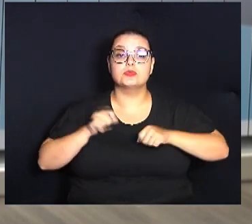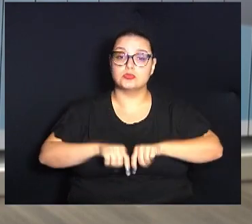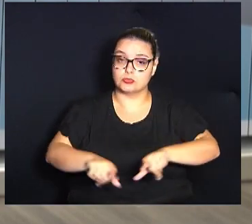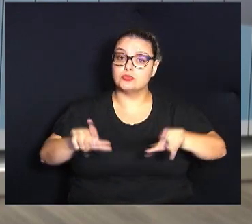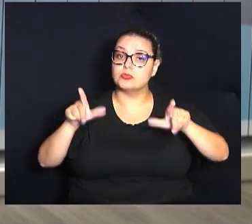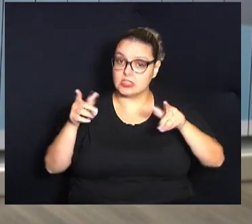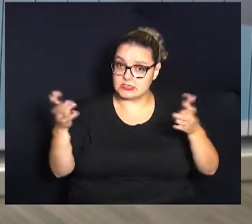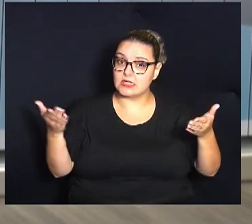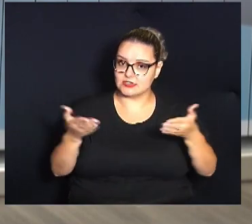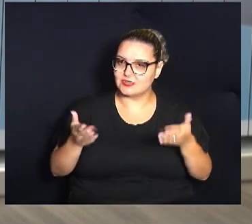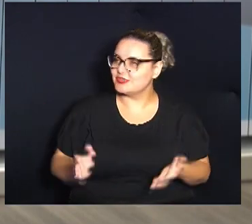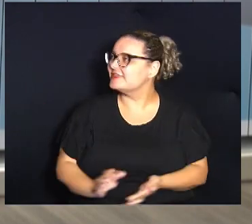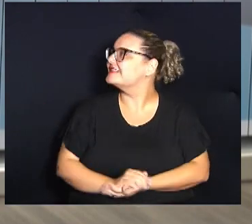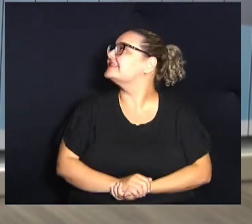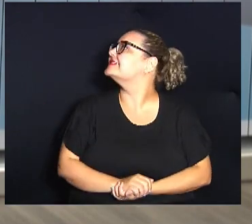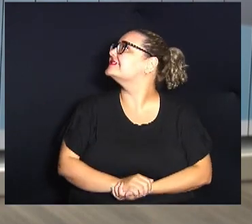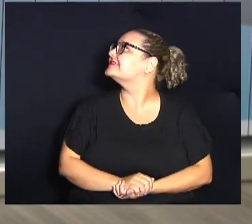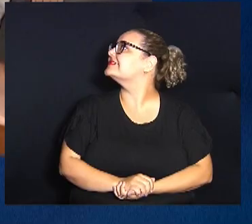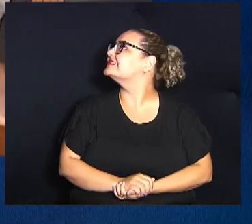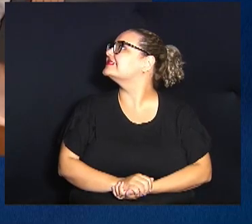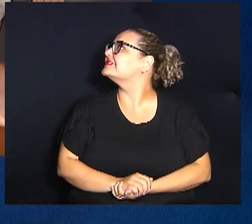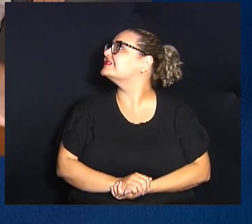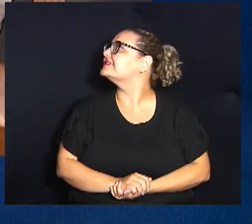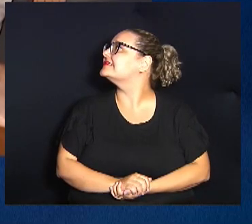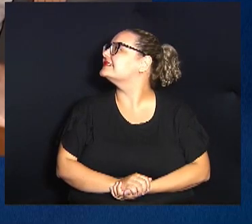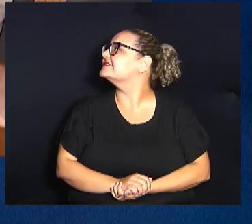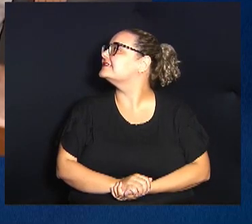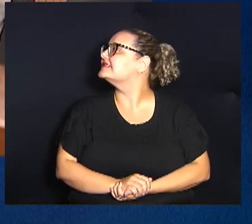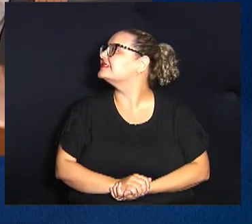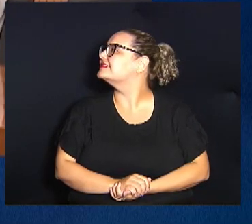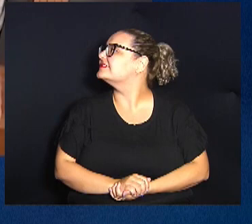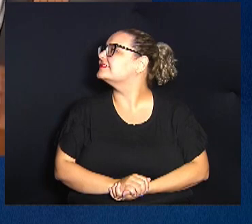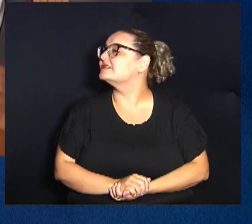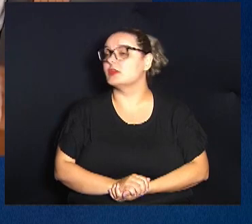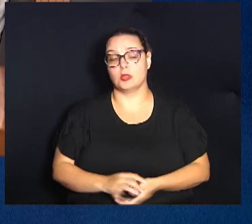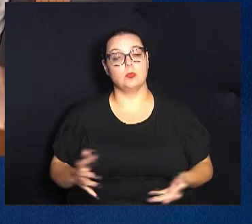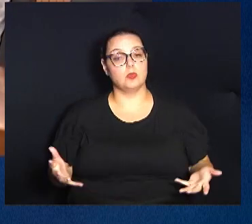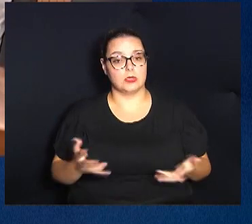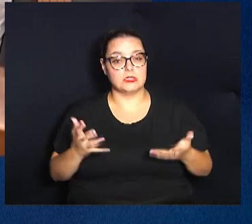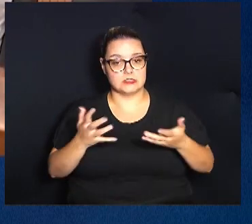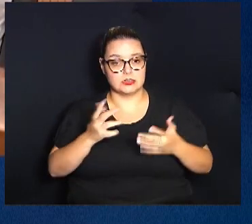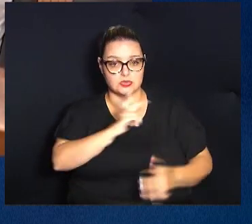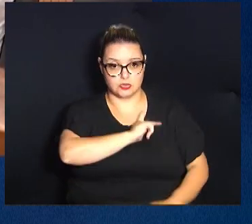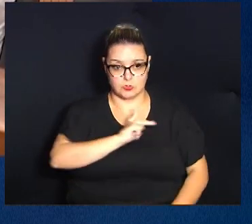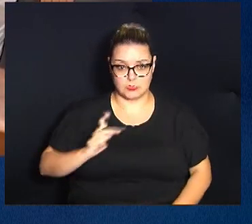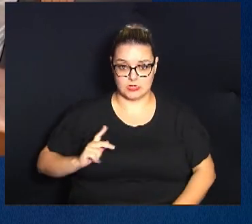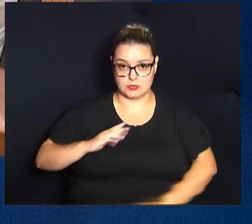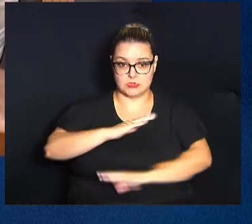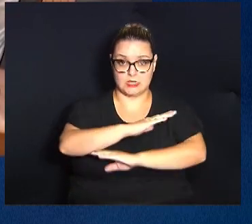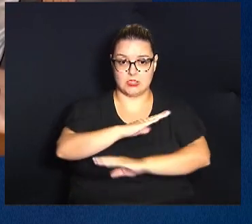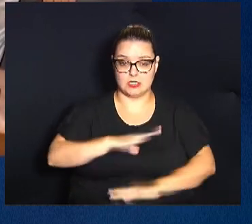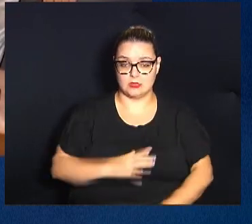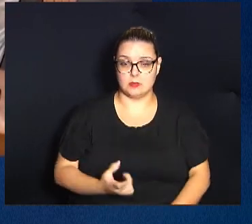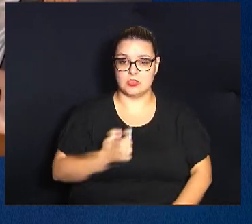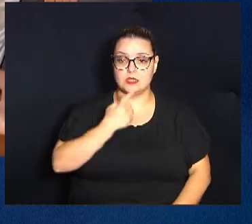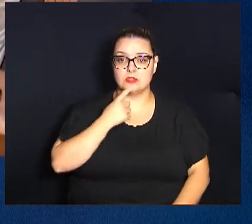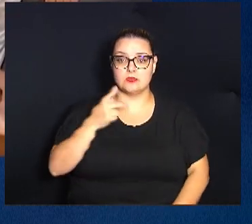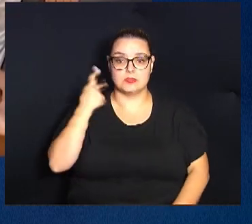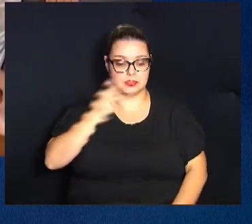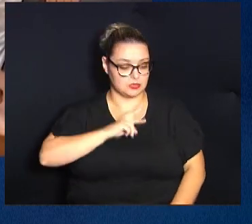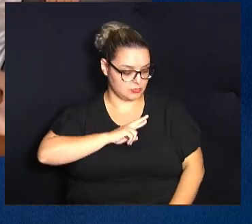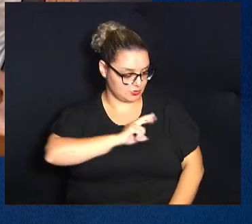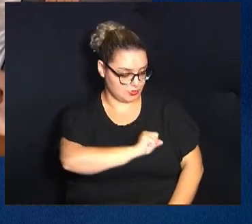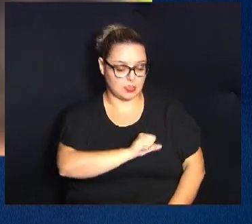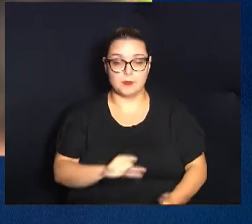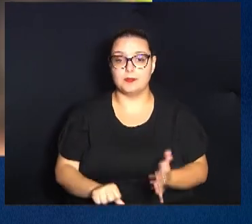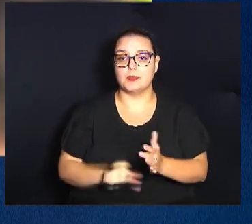agora os destaques de hoje. Por iniciativa do presidente da Câmara, vereador Luiz Rossini, primeira